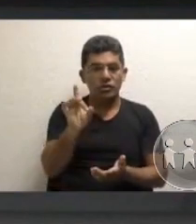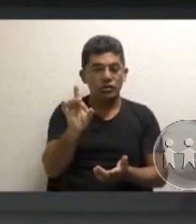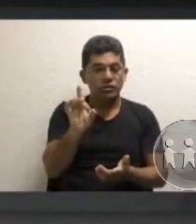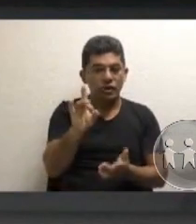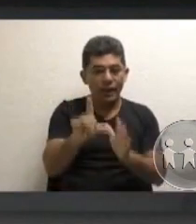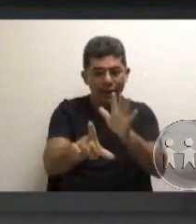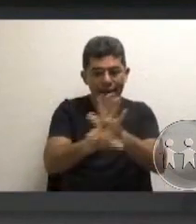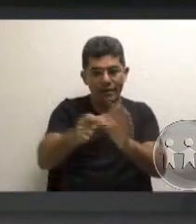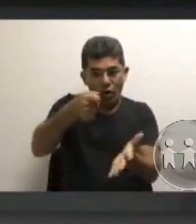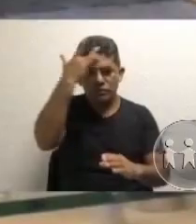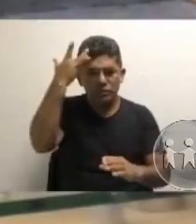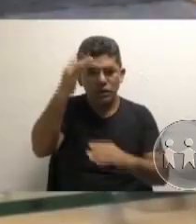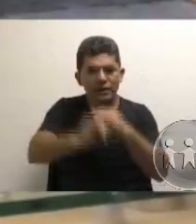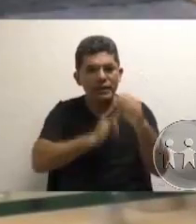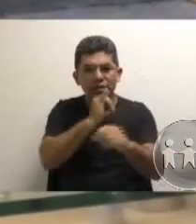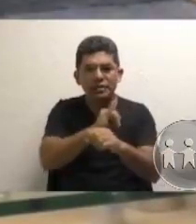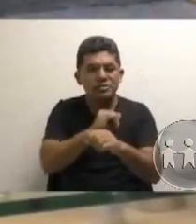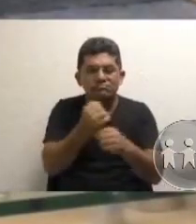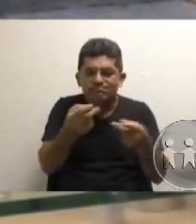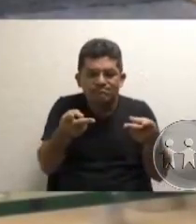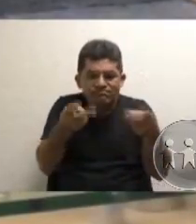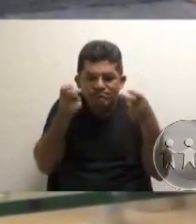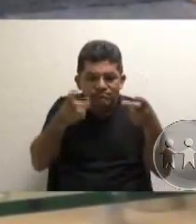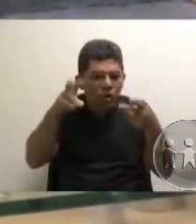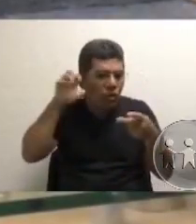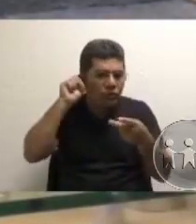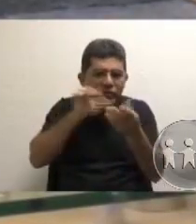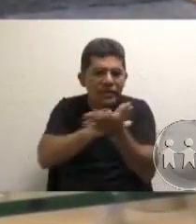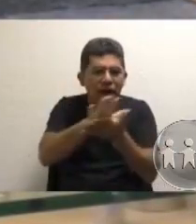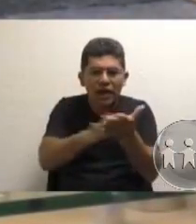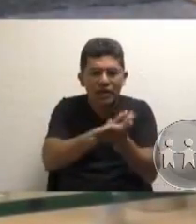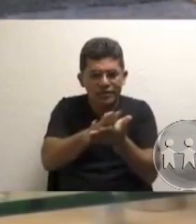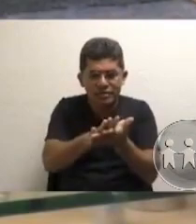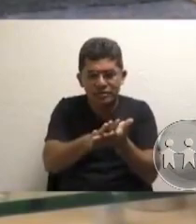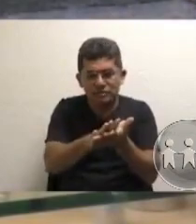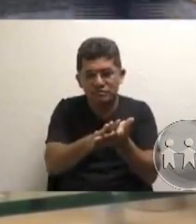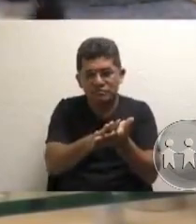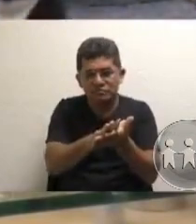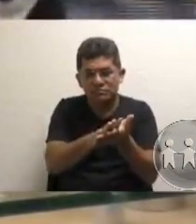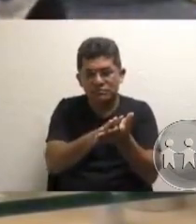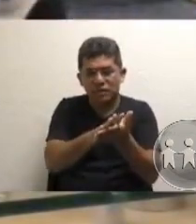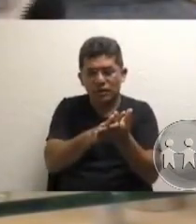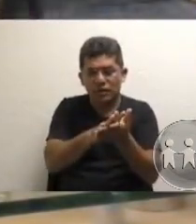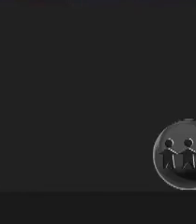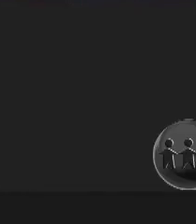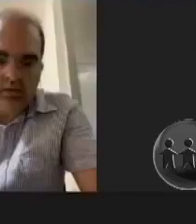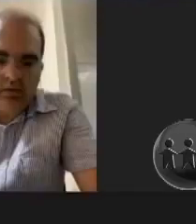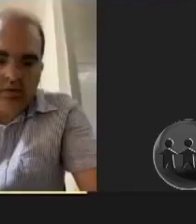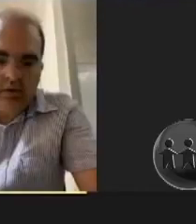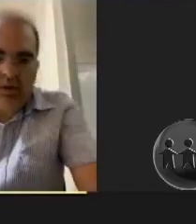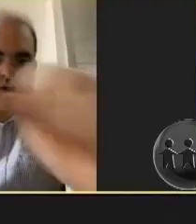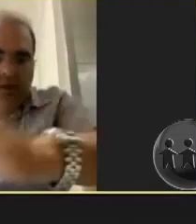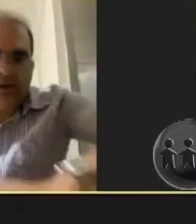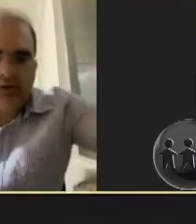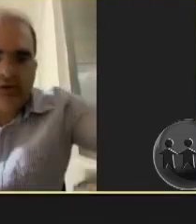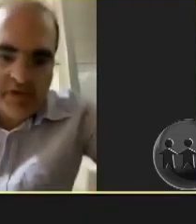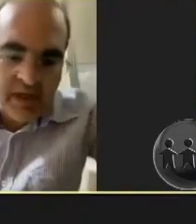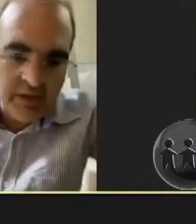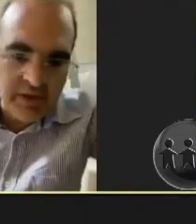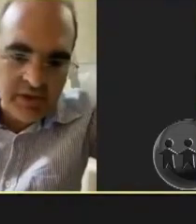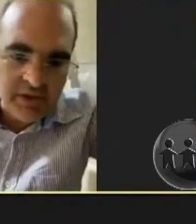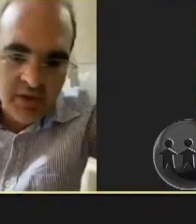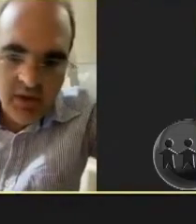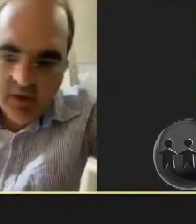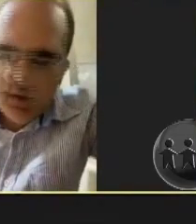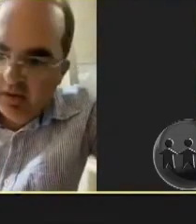os membros da comissão especial que analisará as denúncias contra o governador e o vice. A reunião com os líderes está